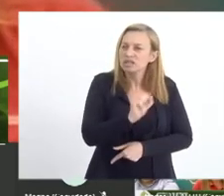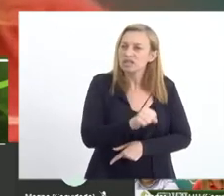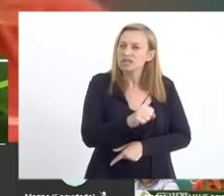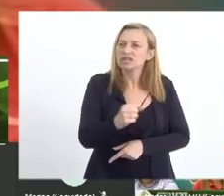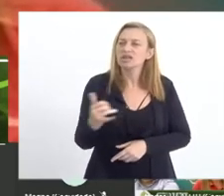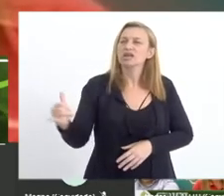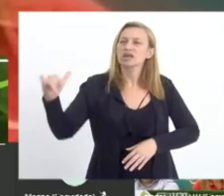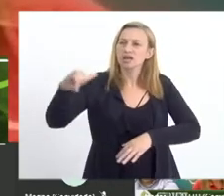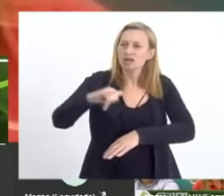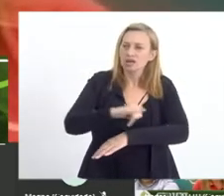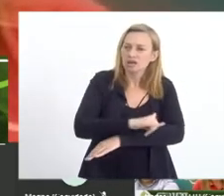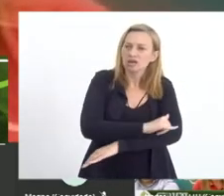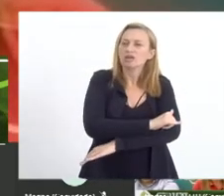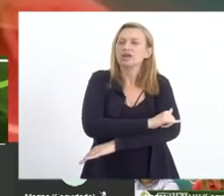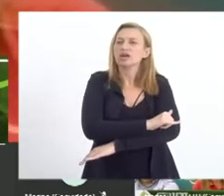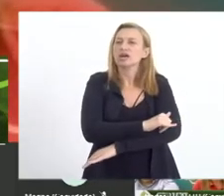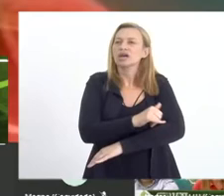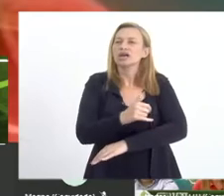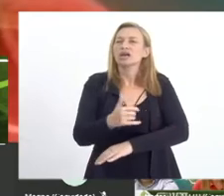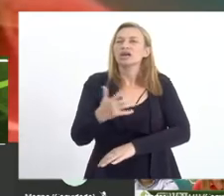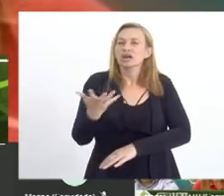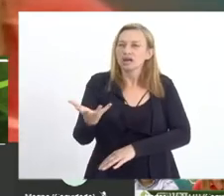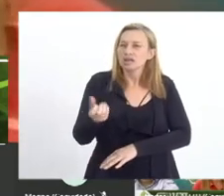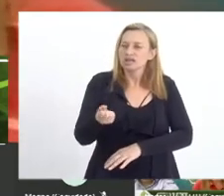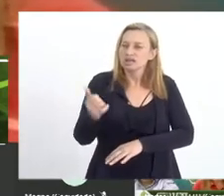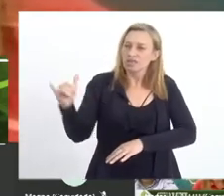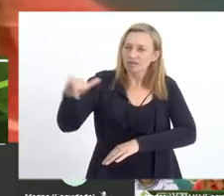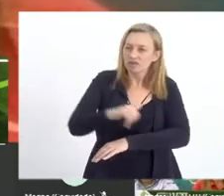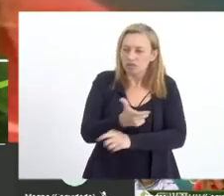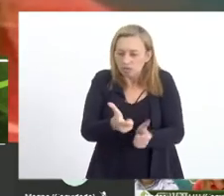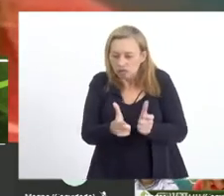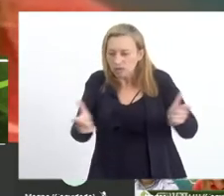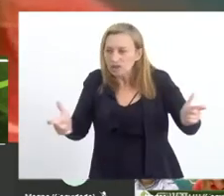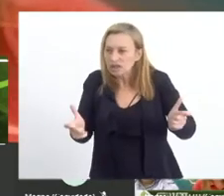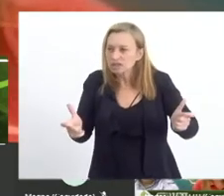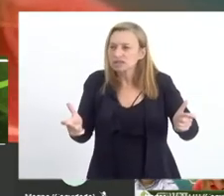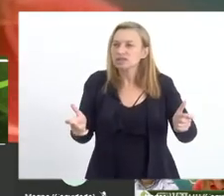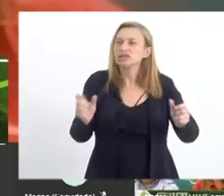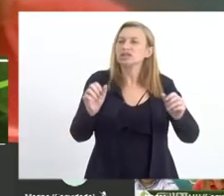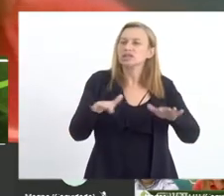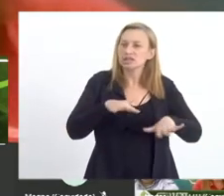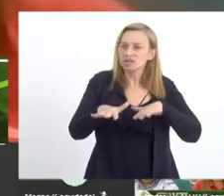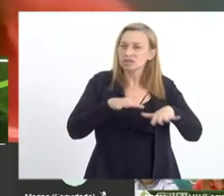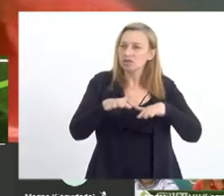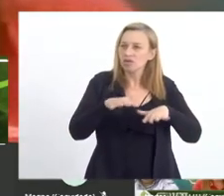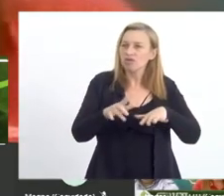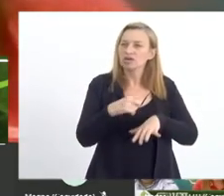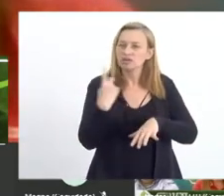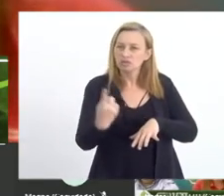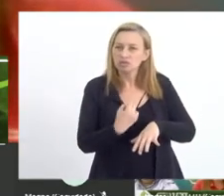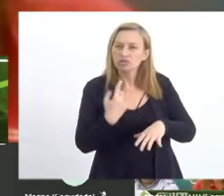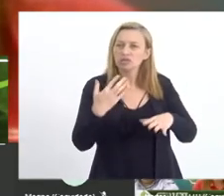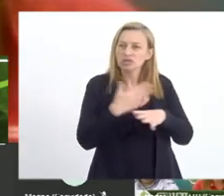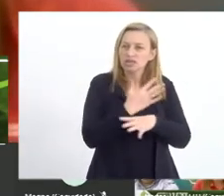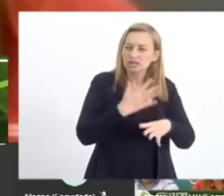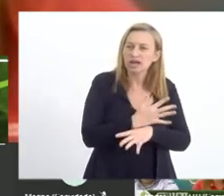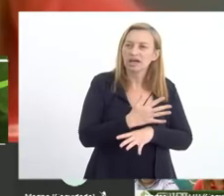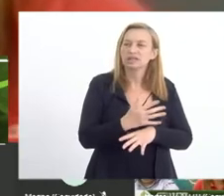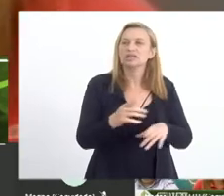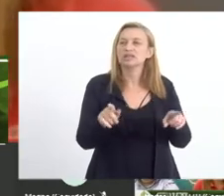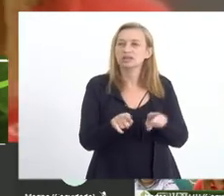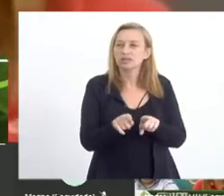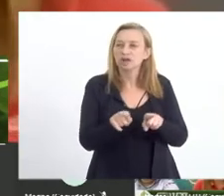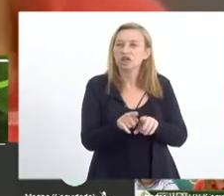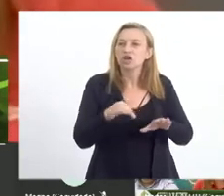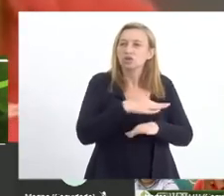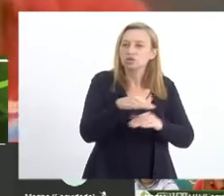receba aeronaves um pouco maiores e desenvolva a nossa região como a região merece, não só Angra, como toda a Costa